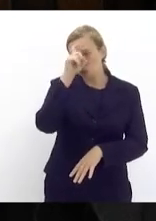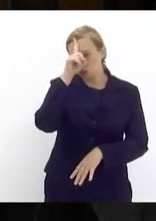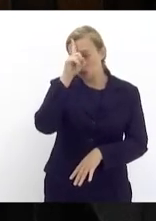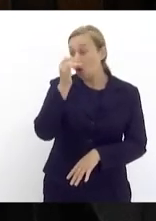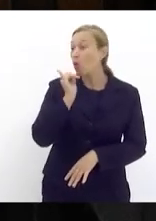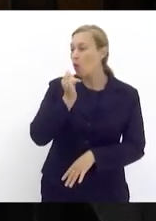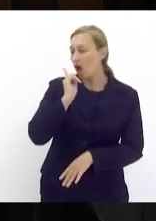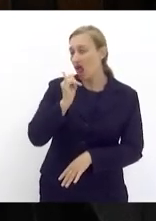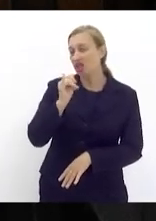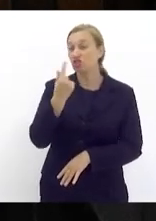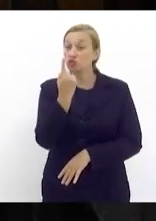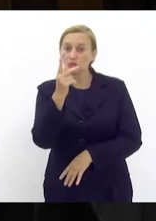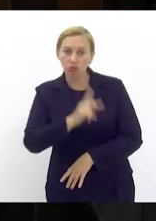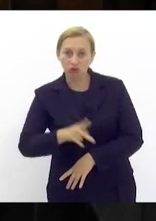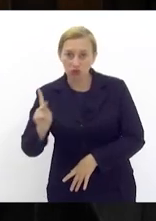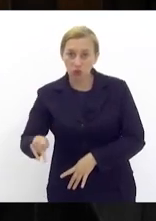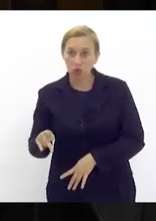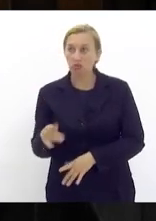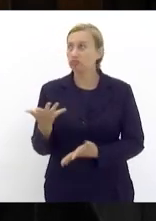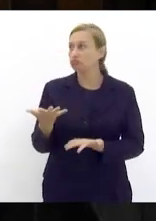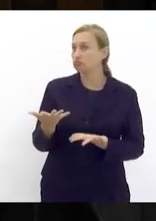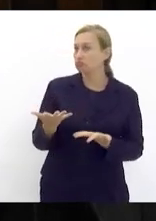de uma professora que